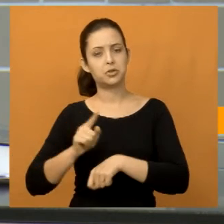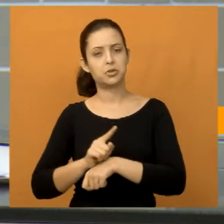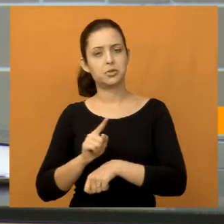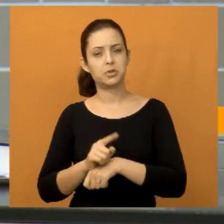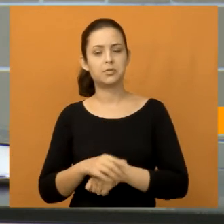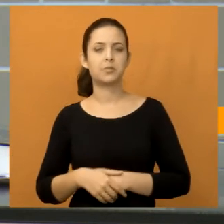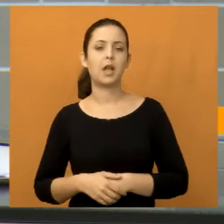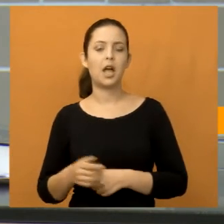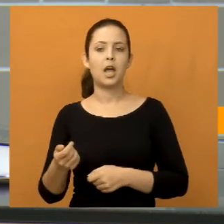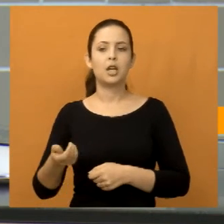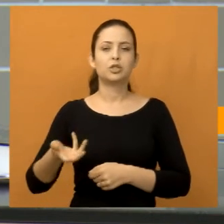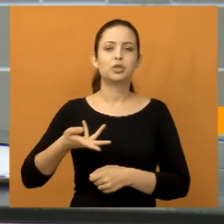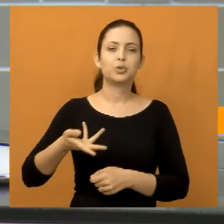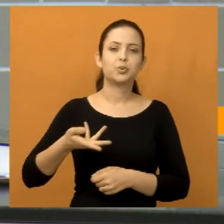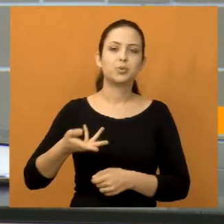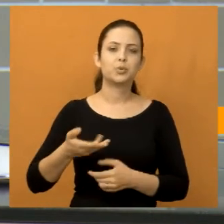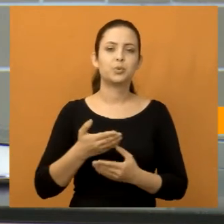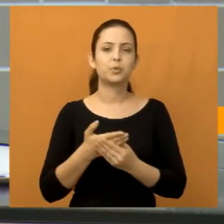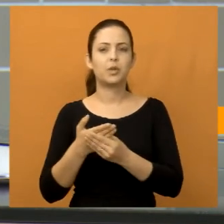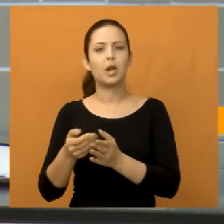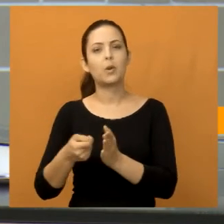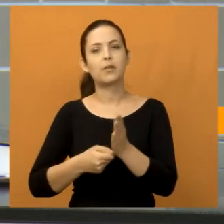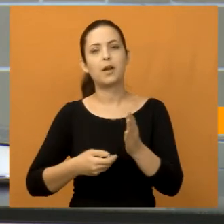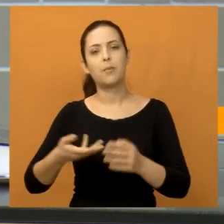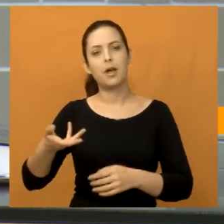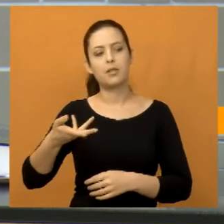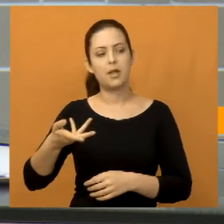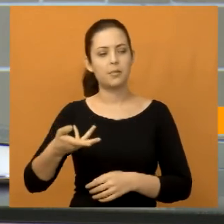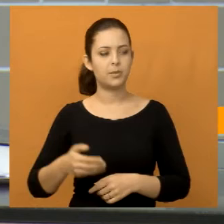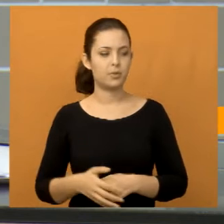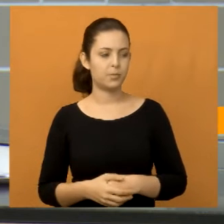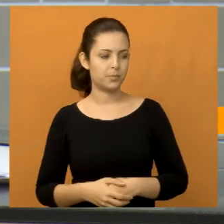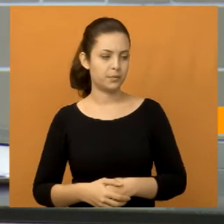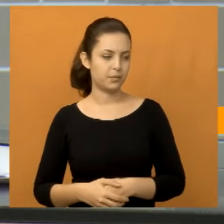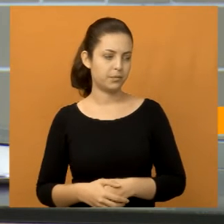de dar mais agilidade ao processo de contratação de serviços.